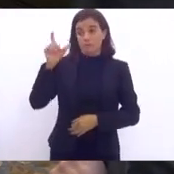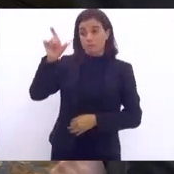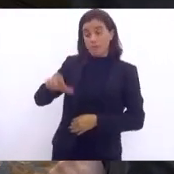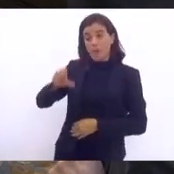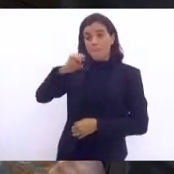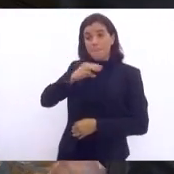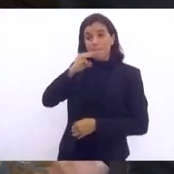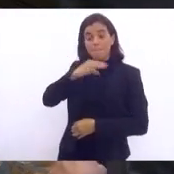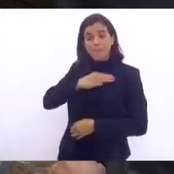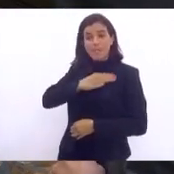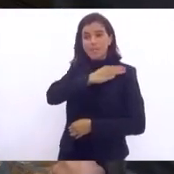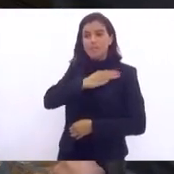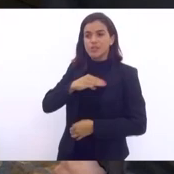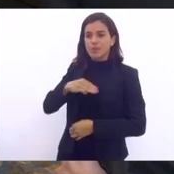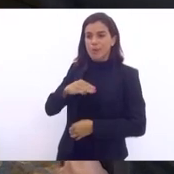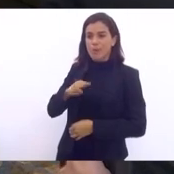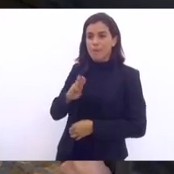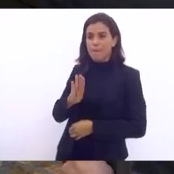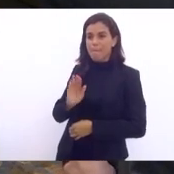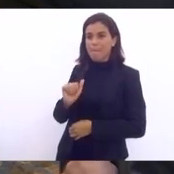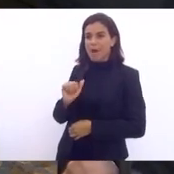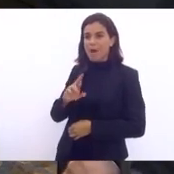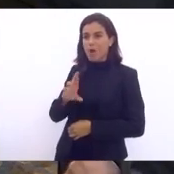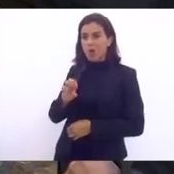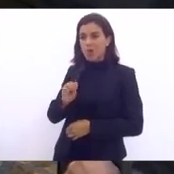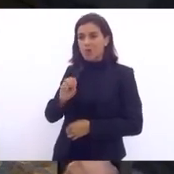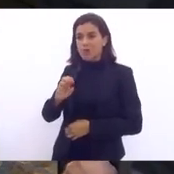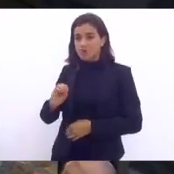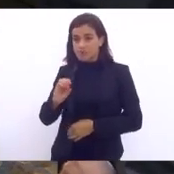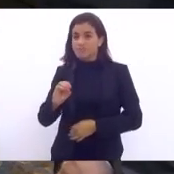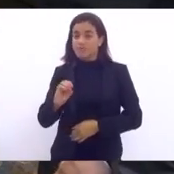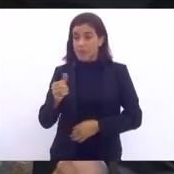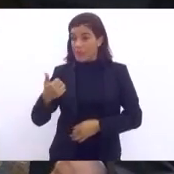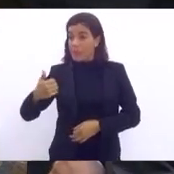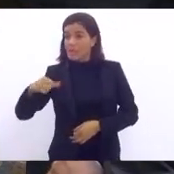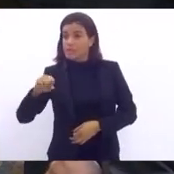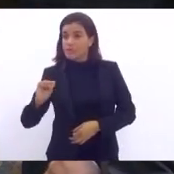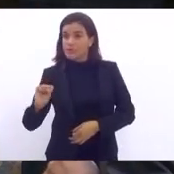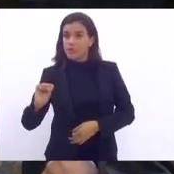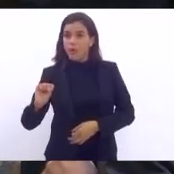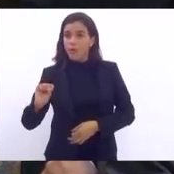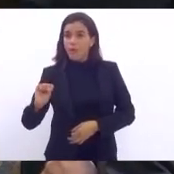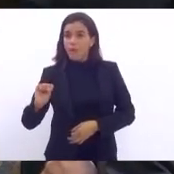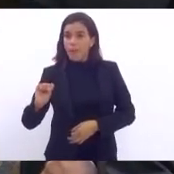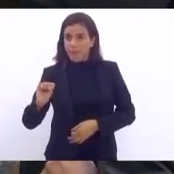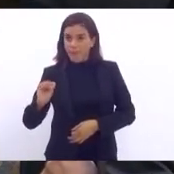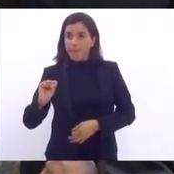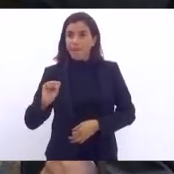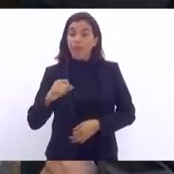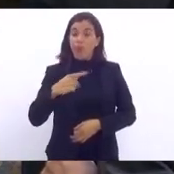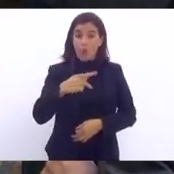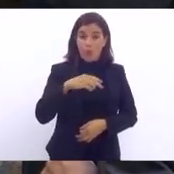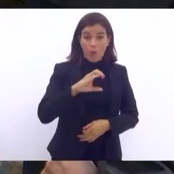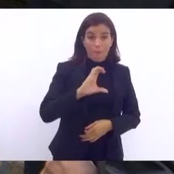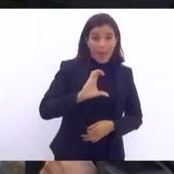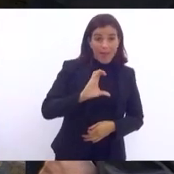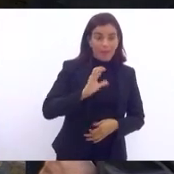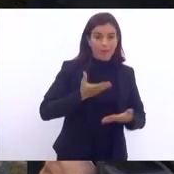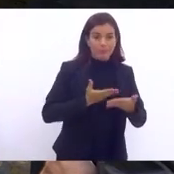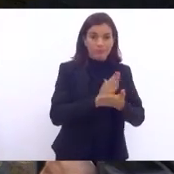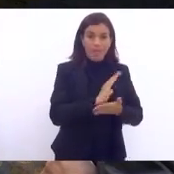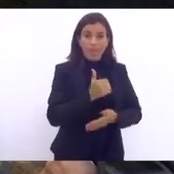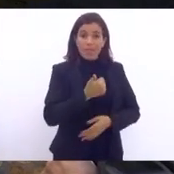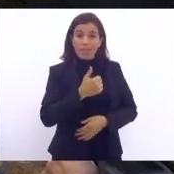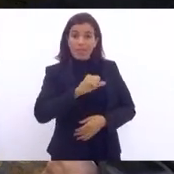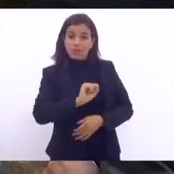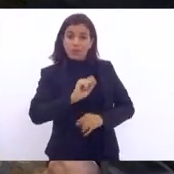energia e telecomunicações é 18. No FECP que nós aprovamos, está 18 mais 4. O